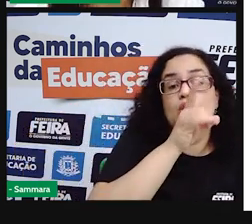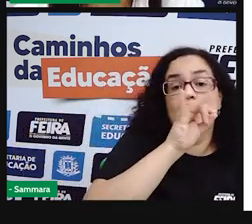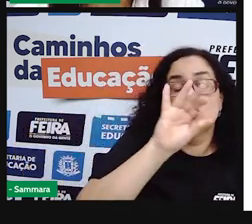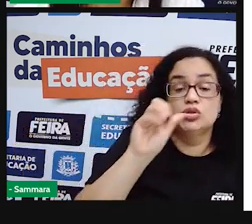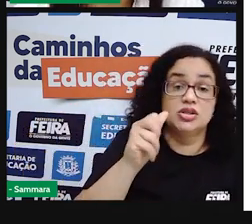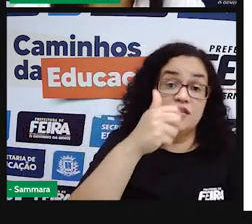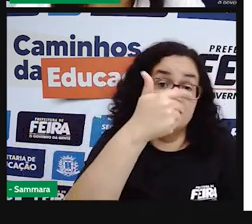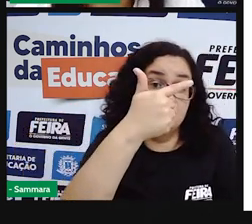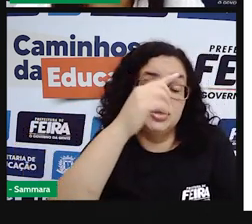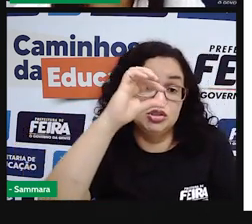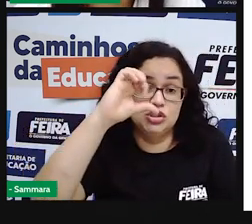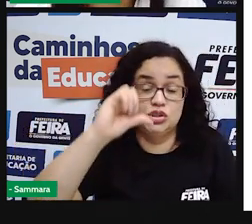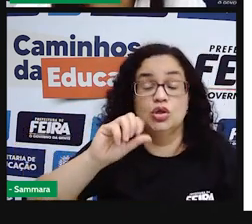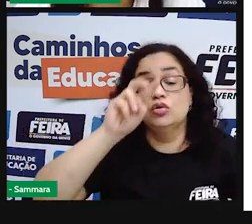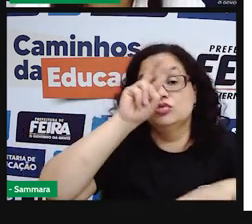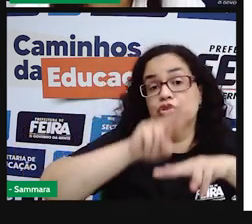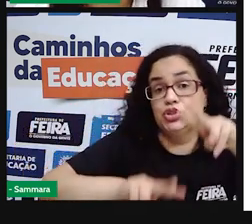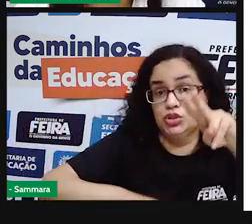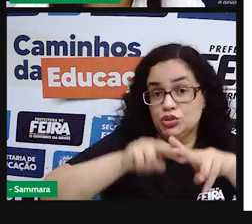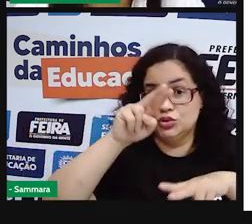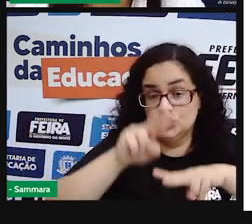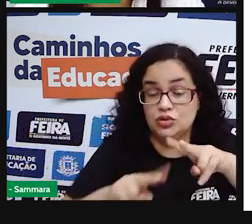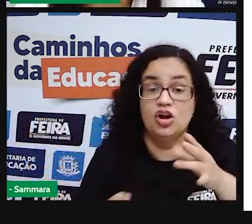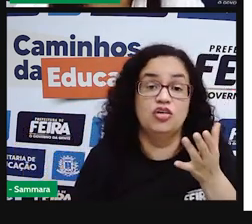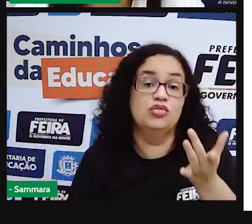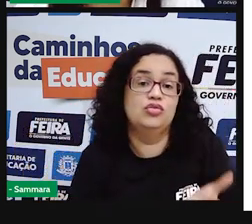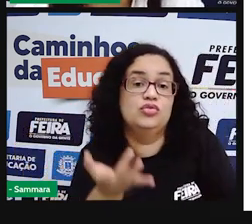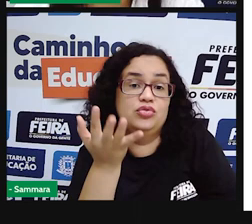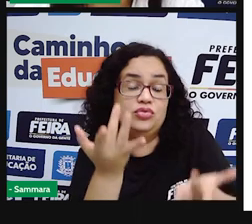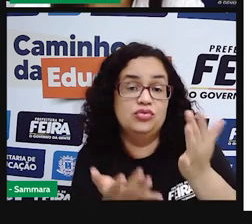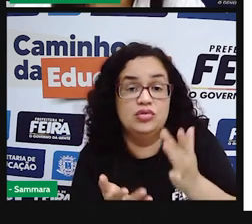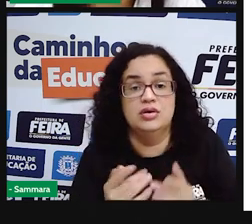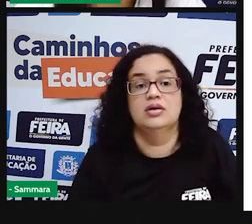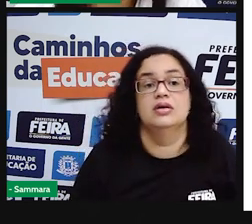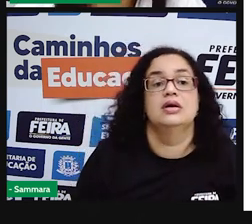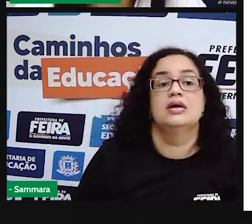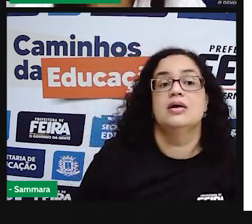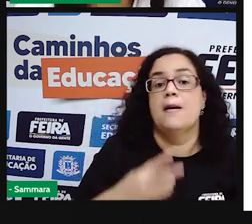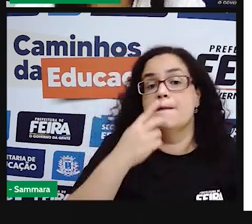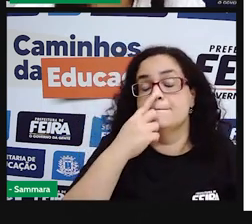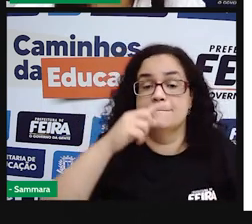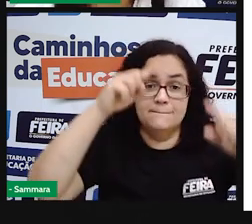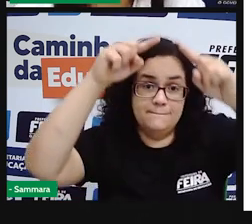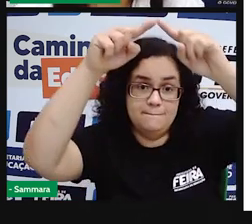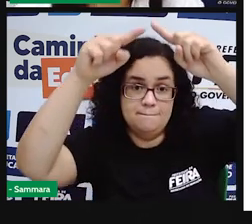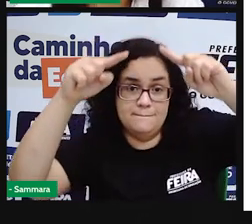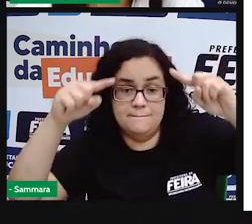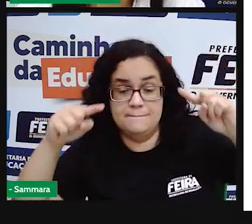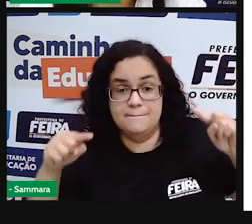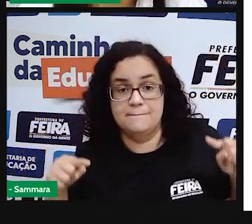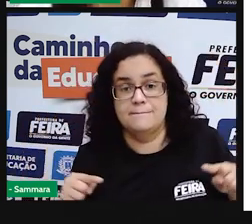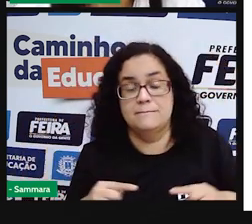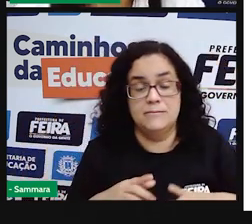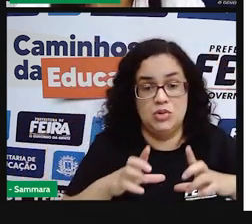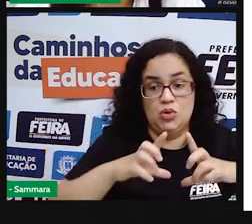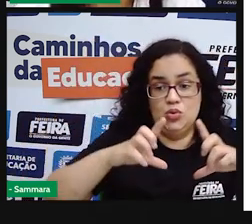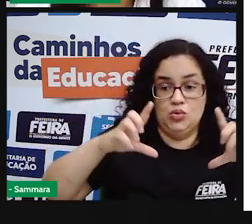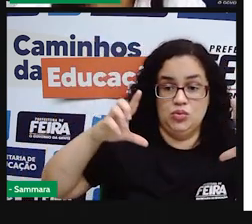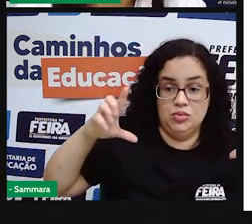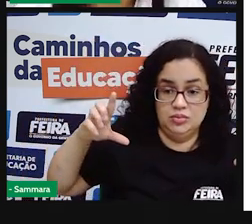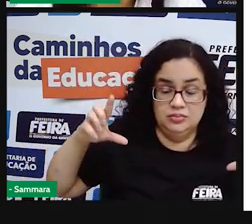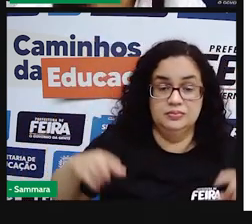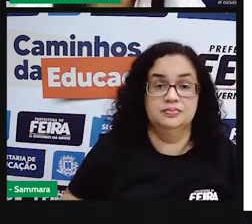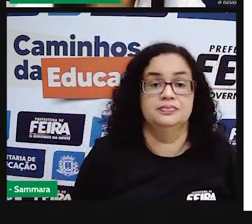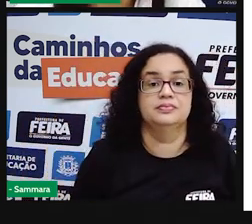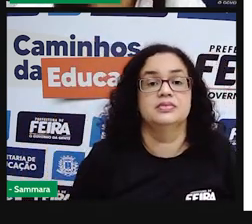29 de junho e a fogueira aí tem um formato triangular, mais largo, né? Um pouquinho aí que